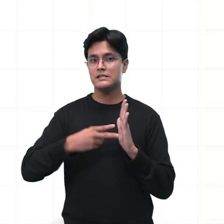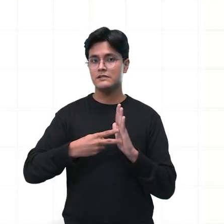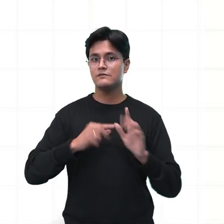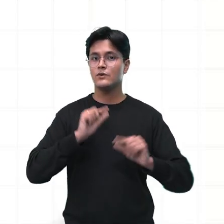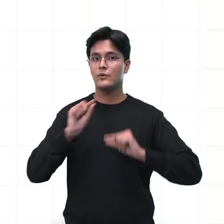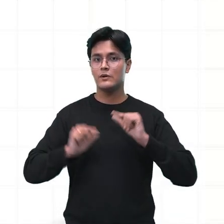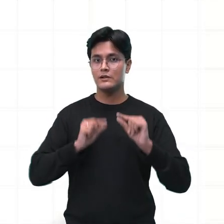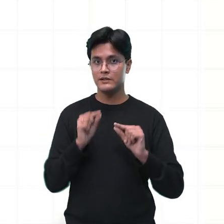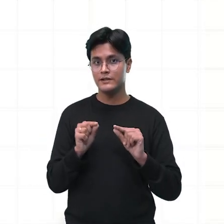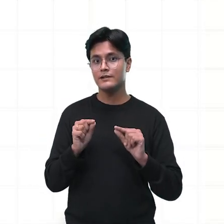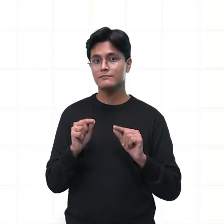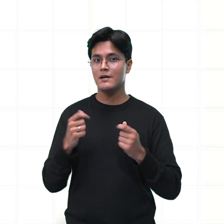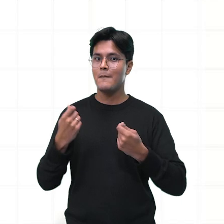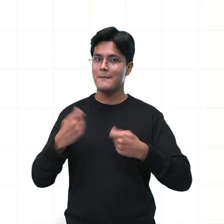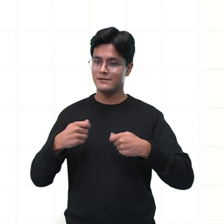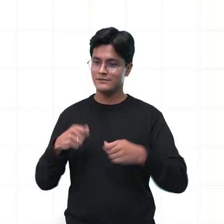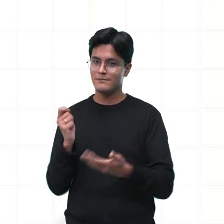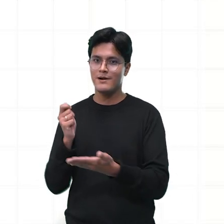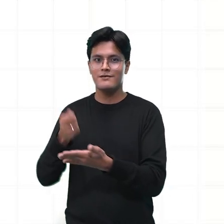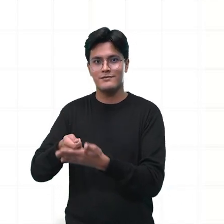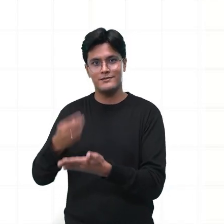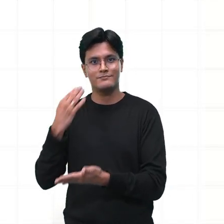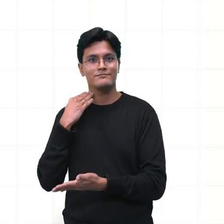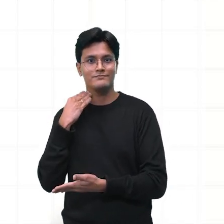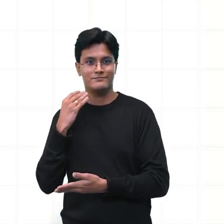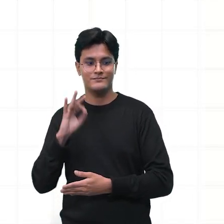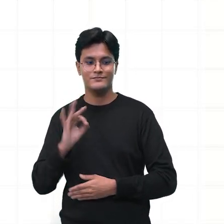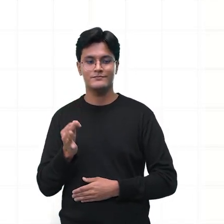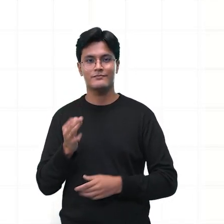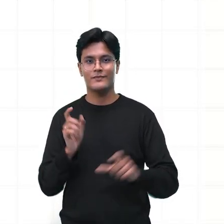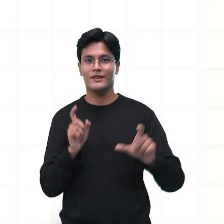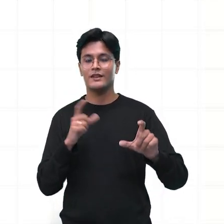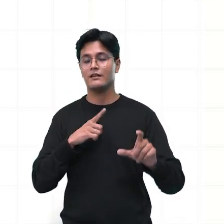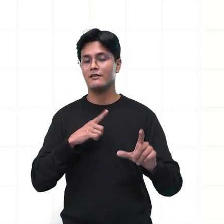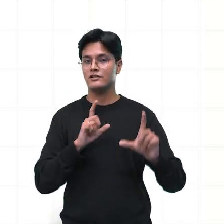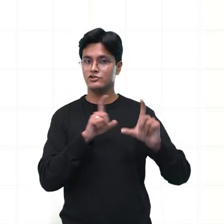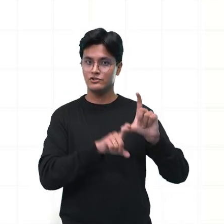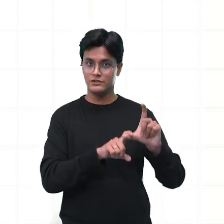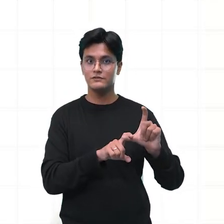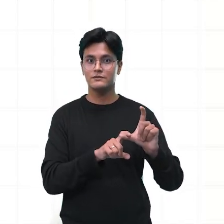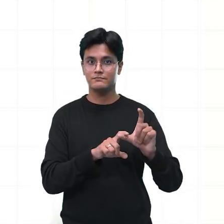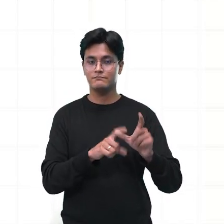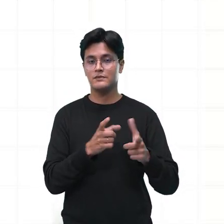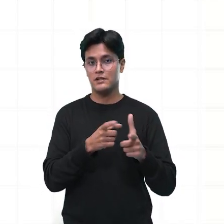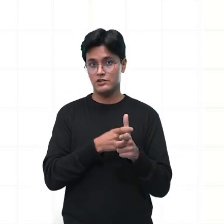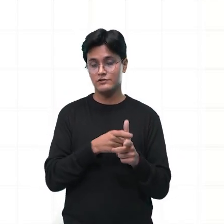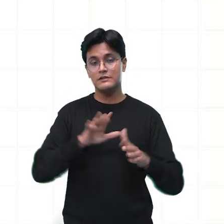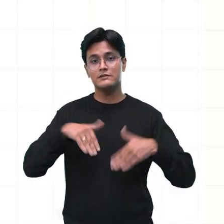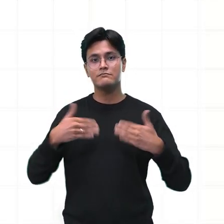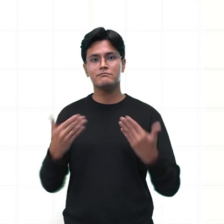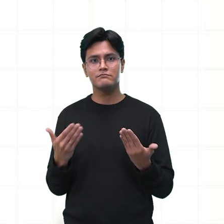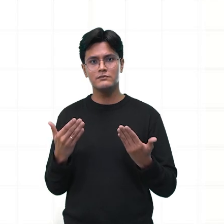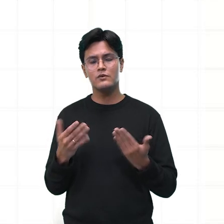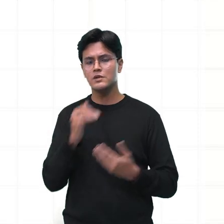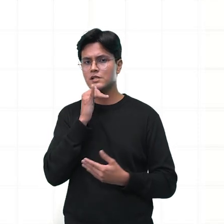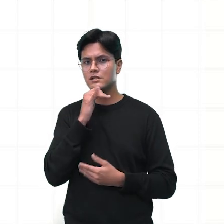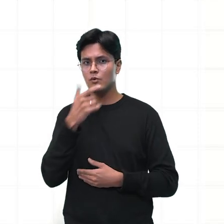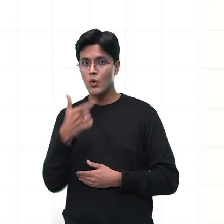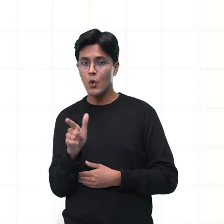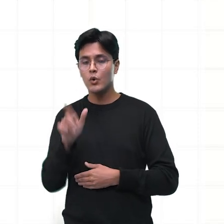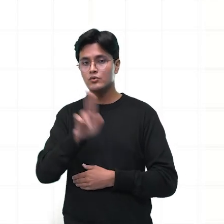significa que ele está devendo para o banco, tá? Então, um outro exemplo de onde nós utilizamos os